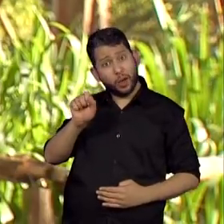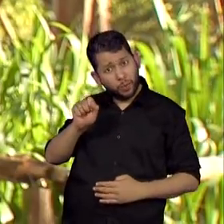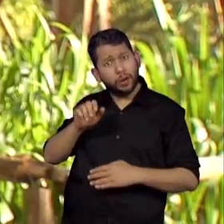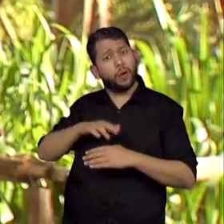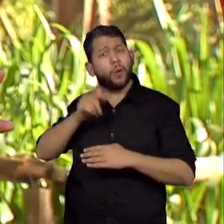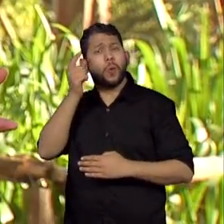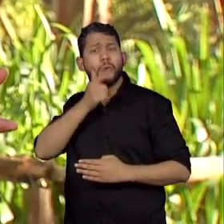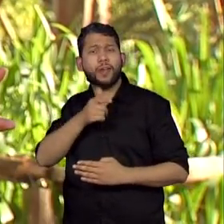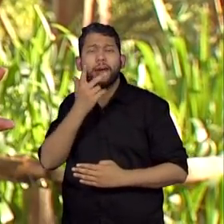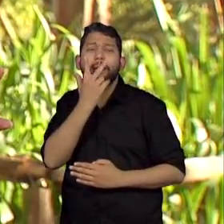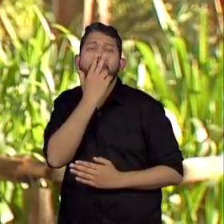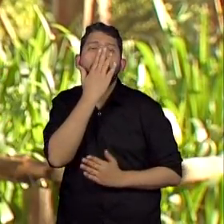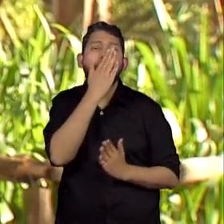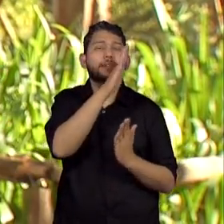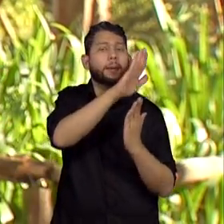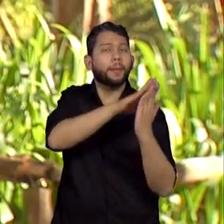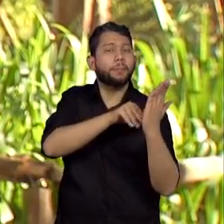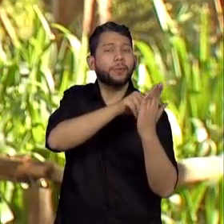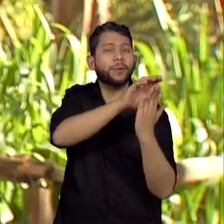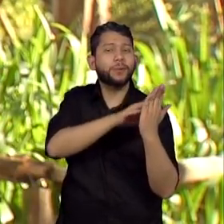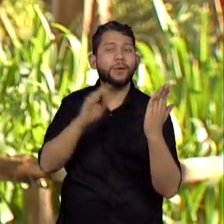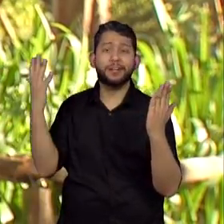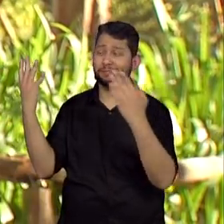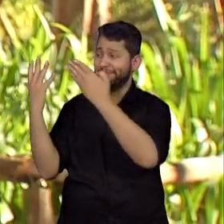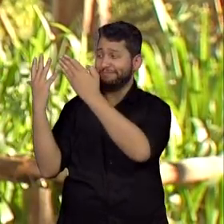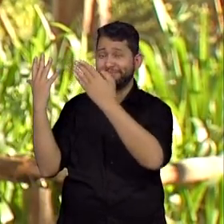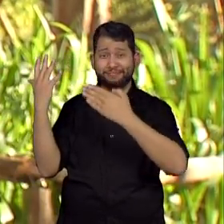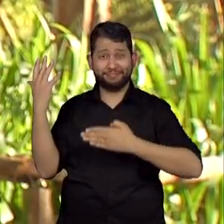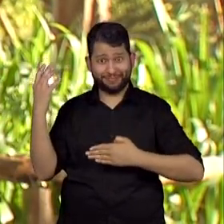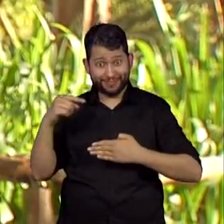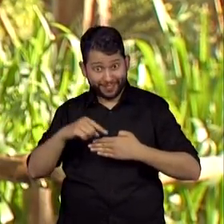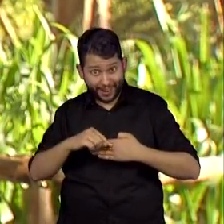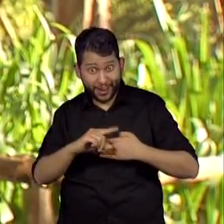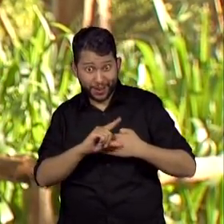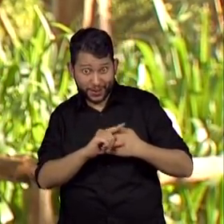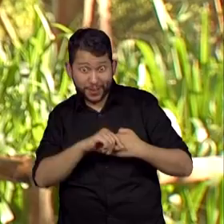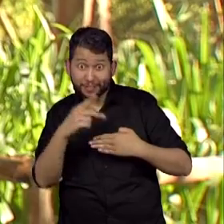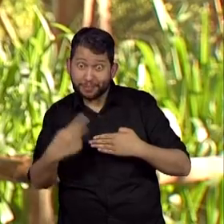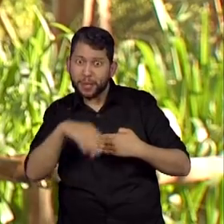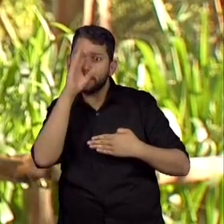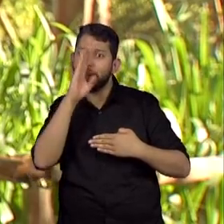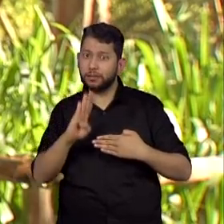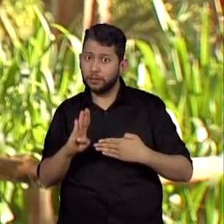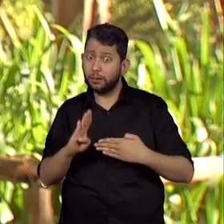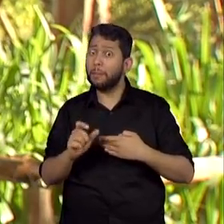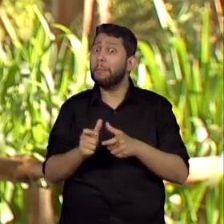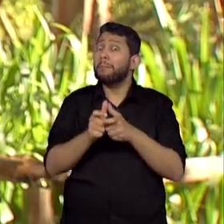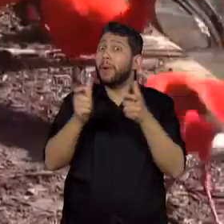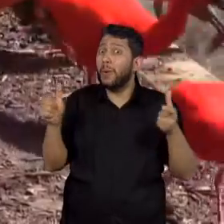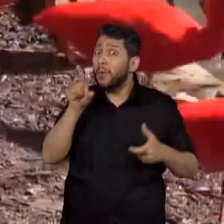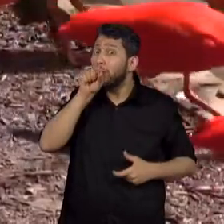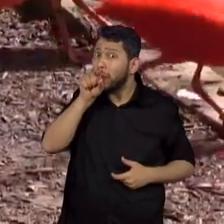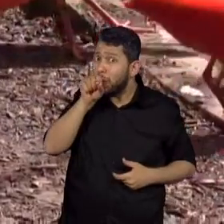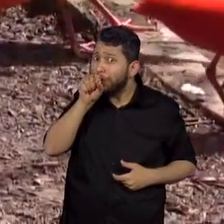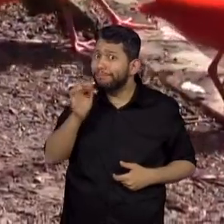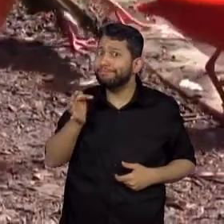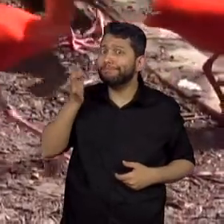tela para bordar em detalhes aves brasileiras, muitas delas ameaçadas de extinção.